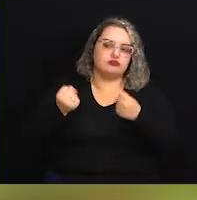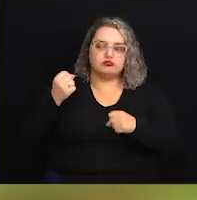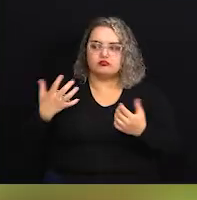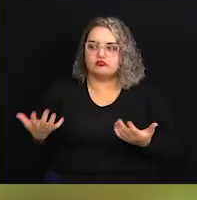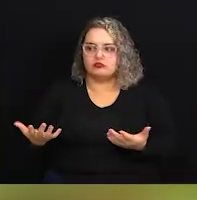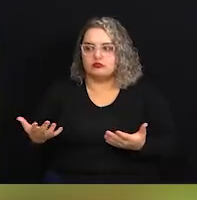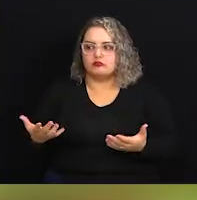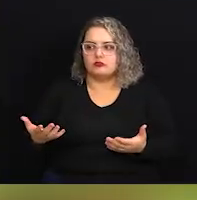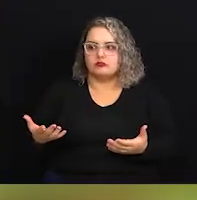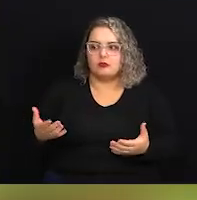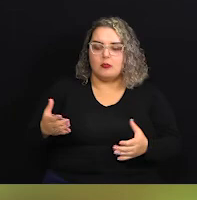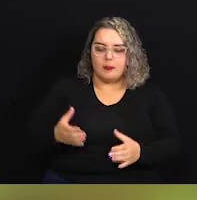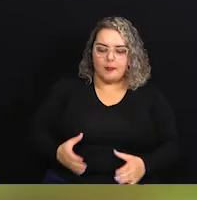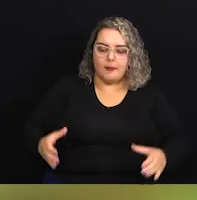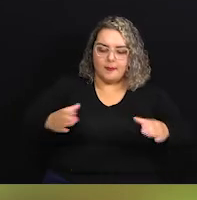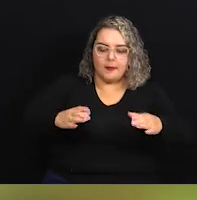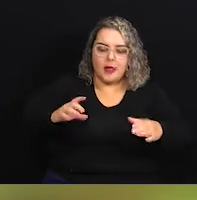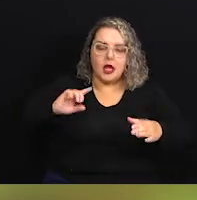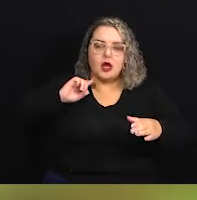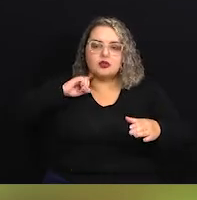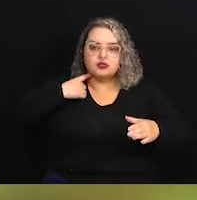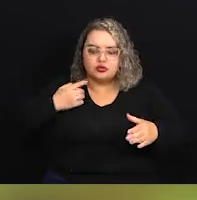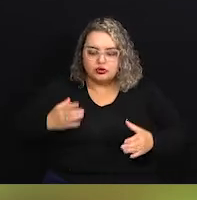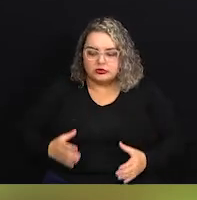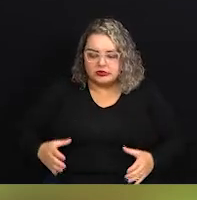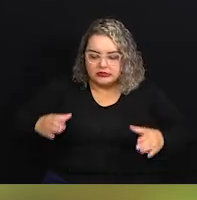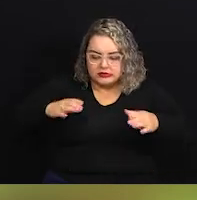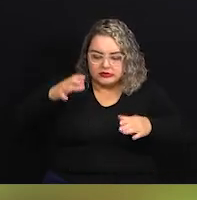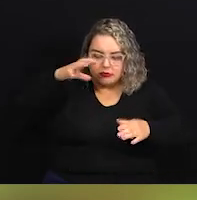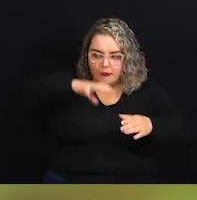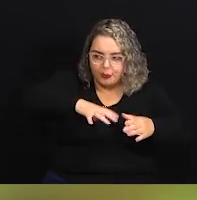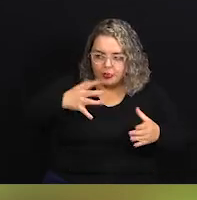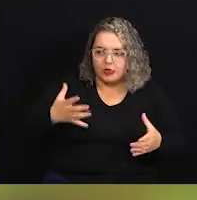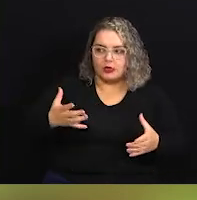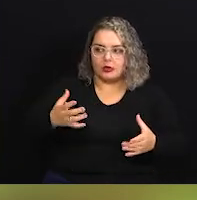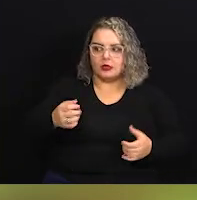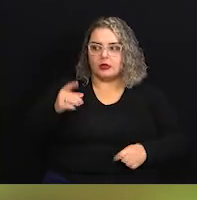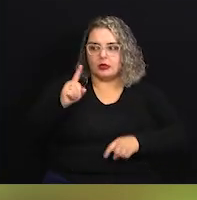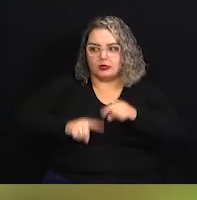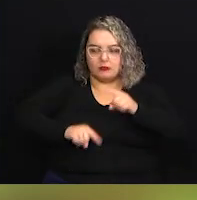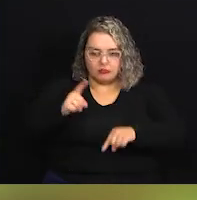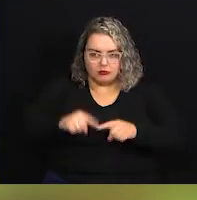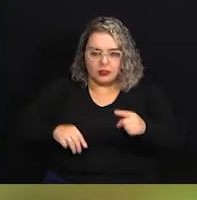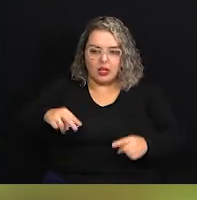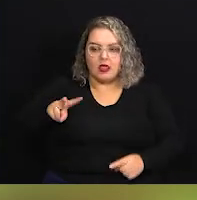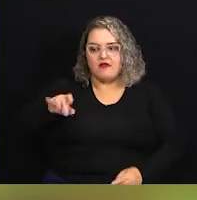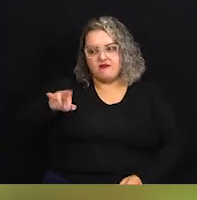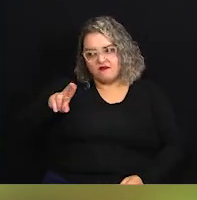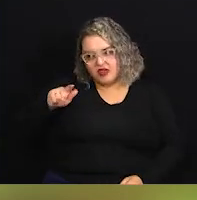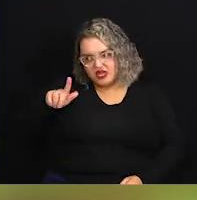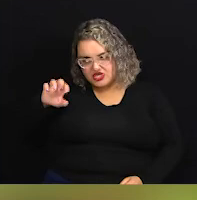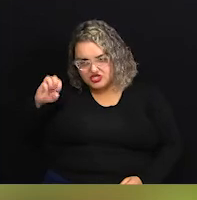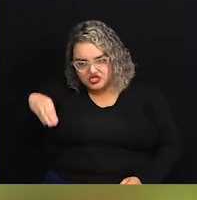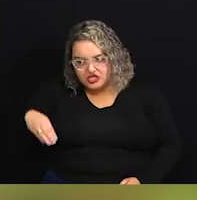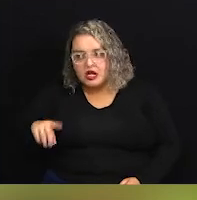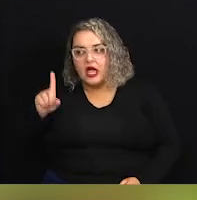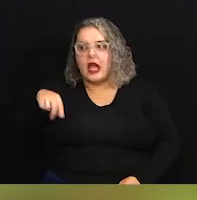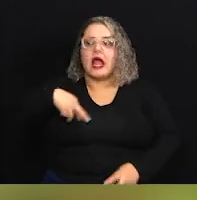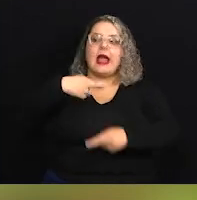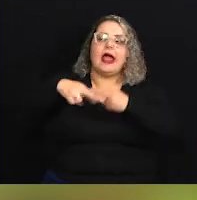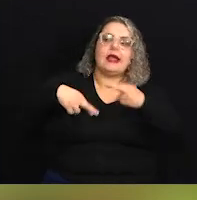de repente, baldes, lixeiras. Em vez de comprar uma matéria-prima virgem, ela compra uma